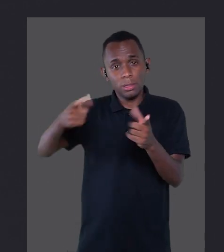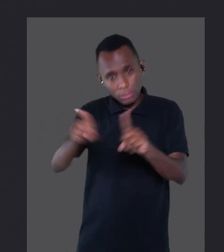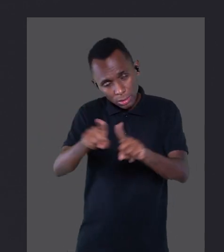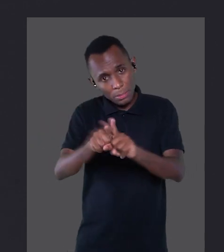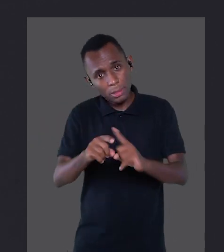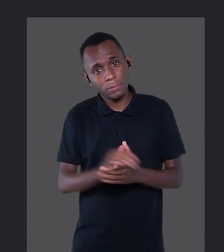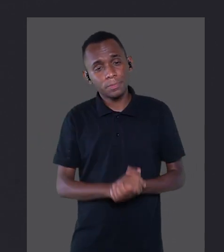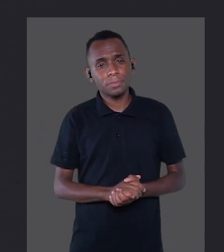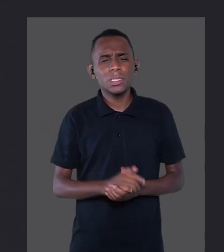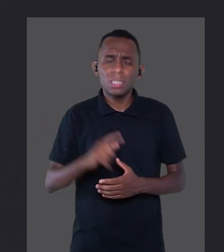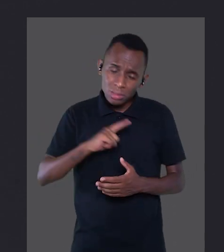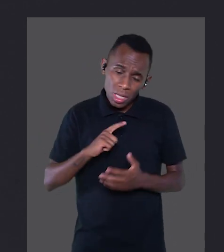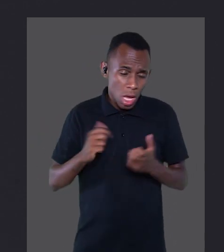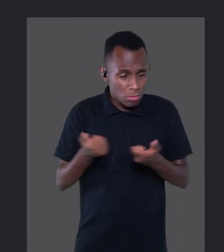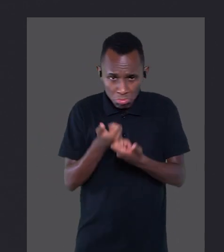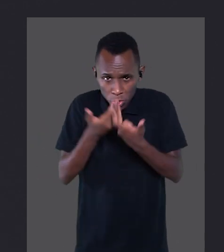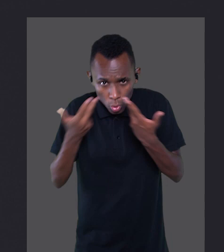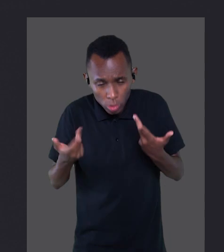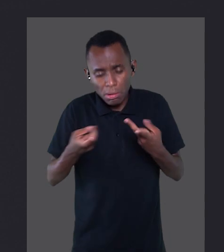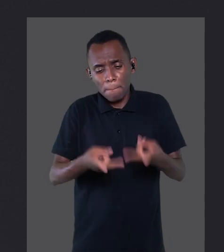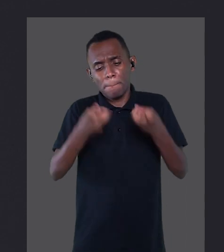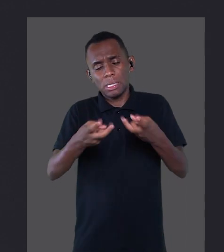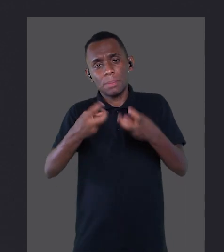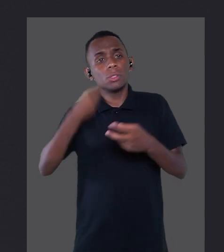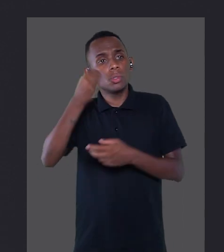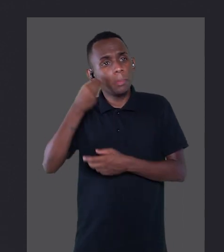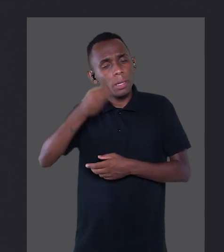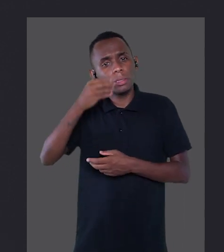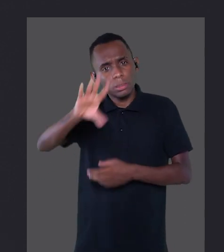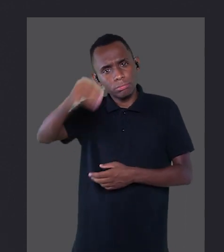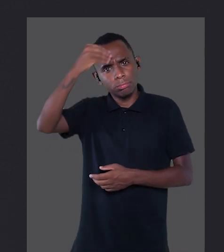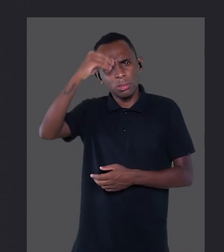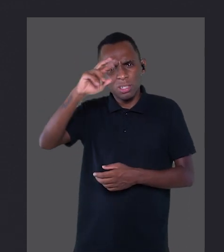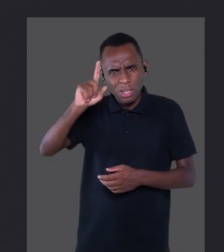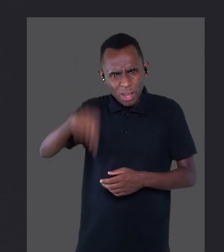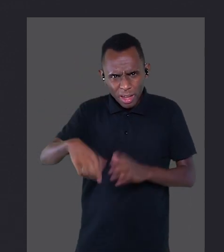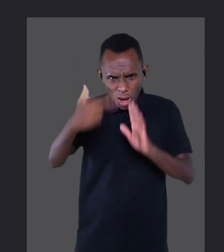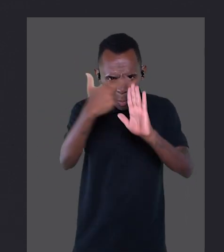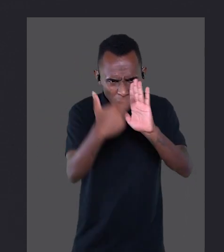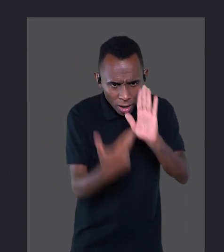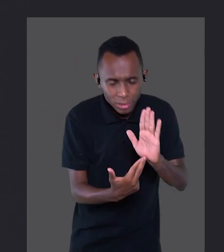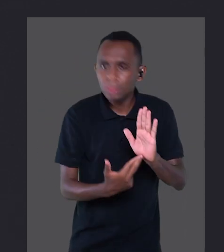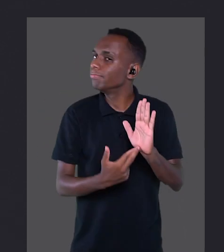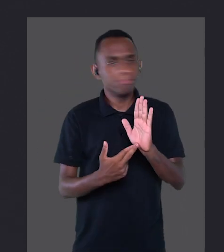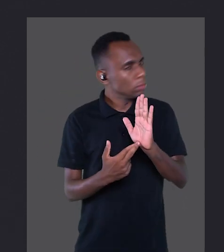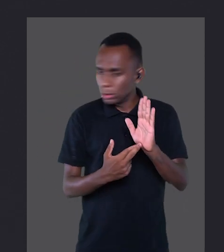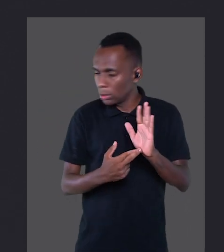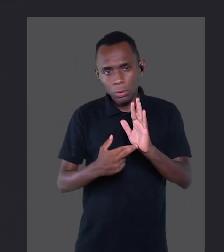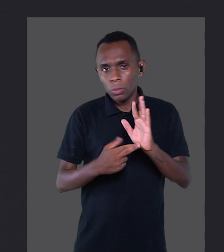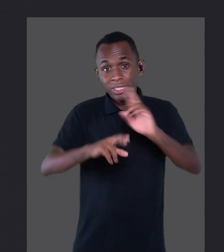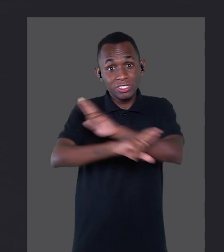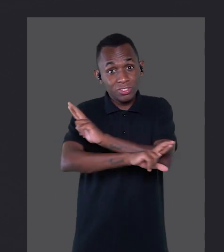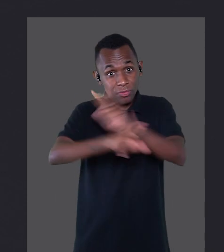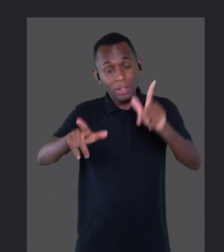Tem umas coisas que você vai sacando, que você pode dizer, então é uma receita de bolo. Não, não é uma receita de bolo. A graça